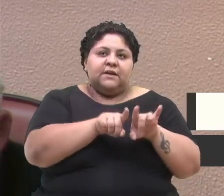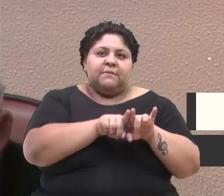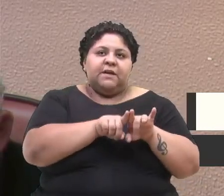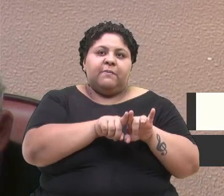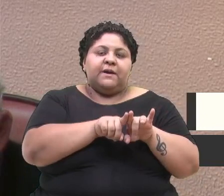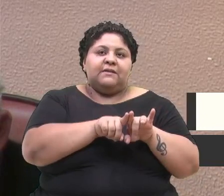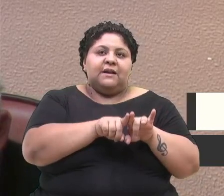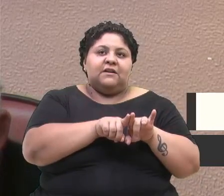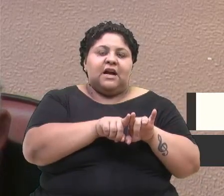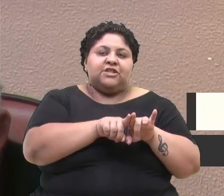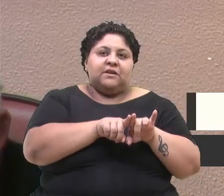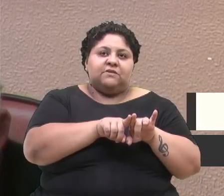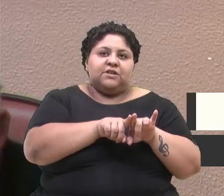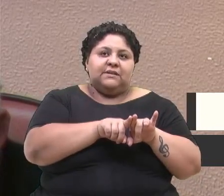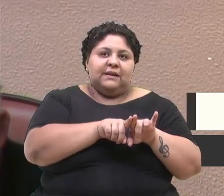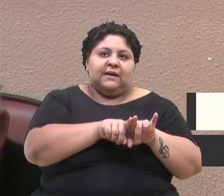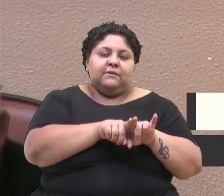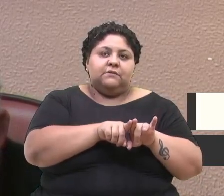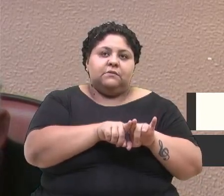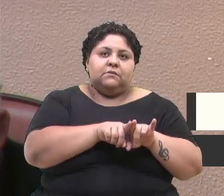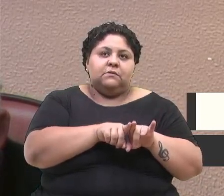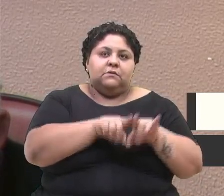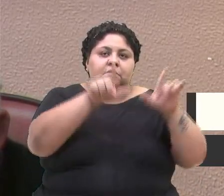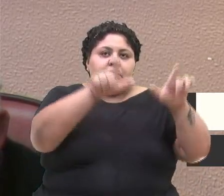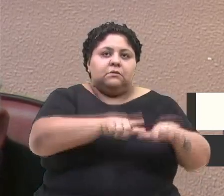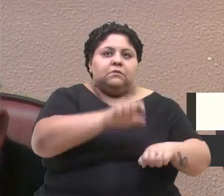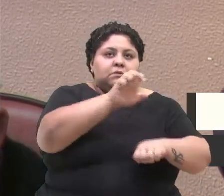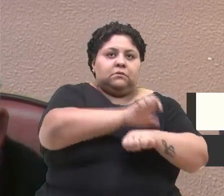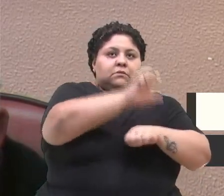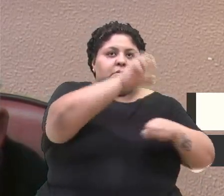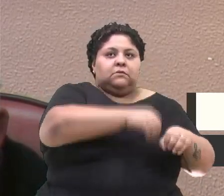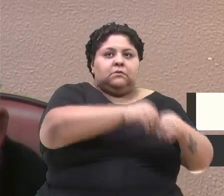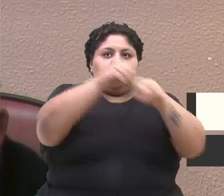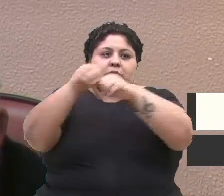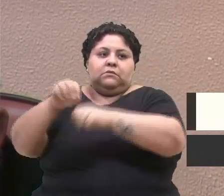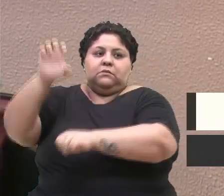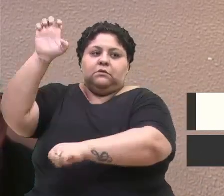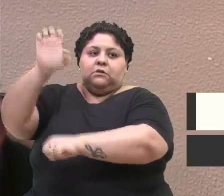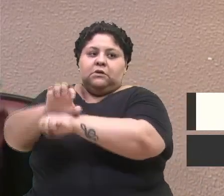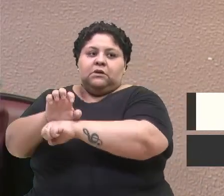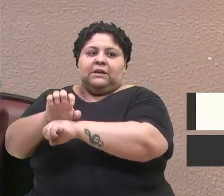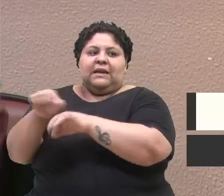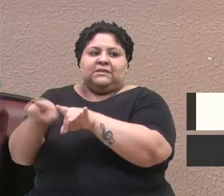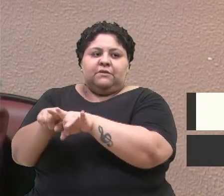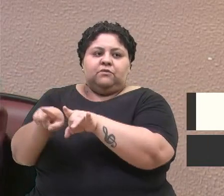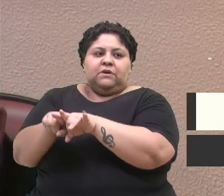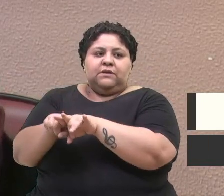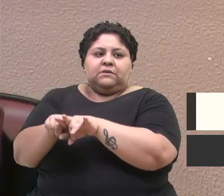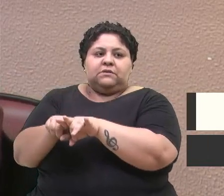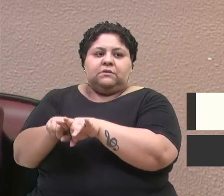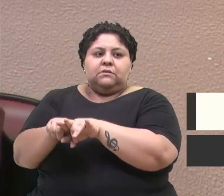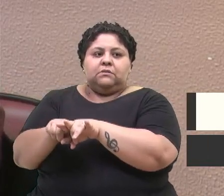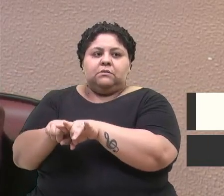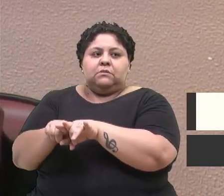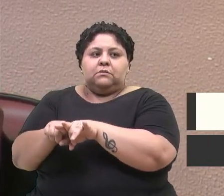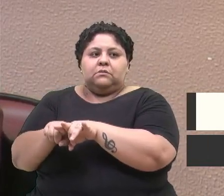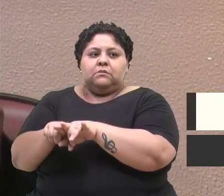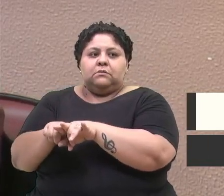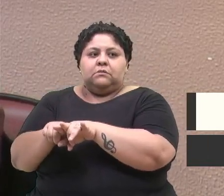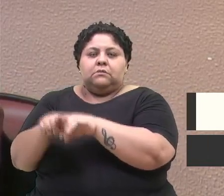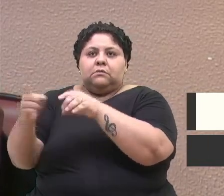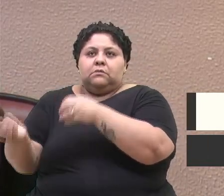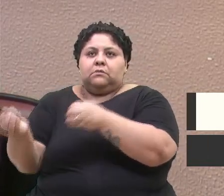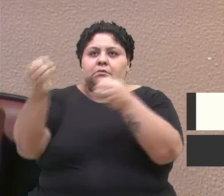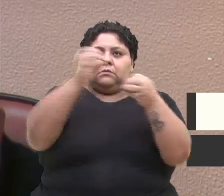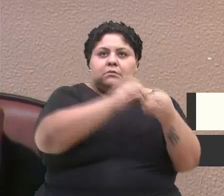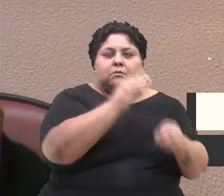Procuradoria-Geral do Estado para ser devolvido novamente para o Estado, vereador Fius. Daí estava para ser devolvido de uma hora para